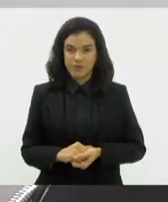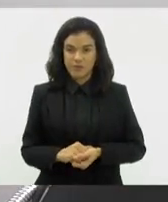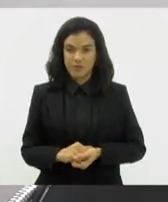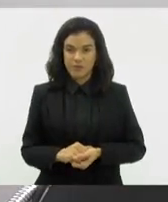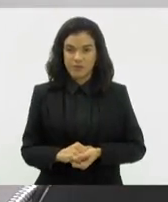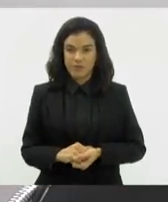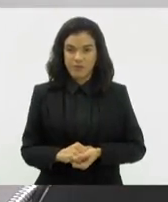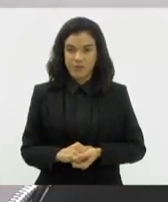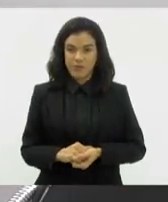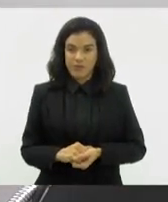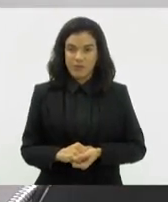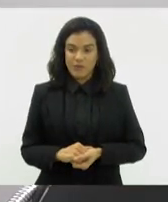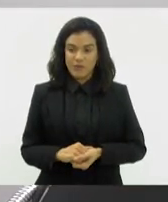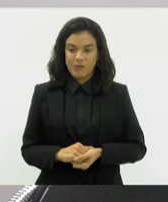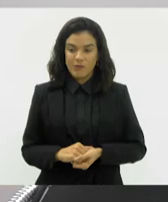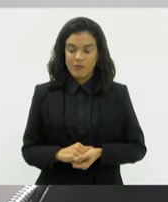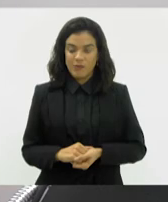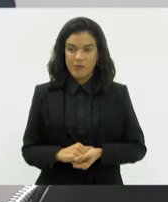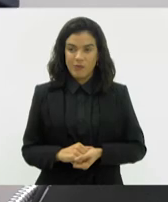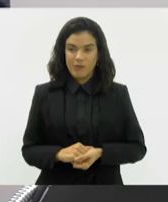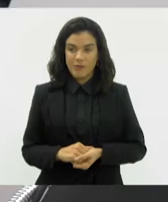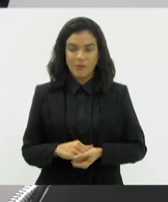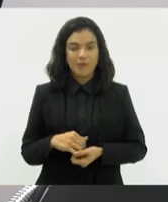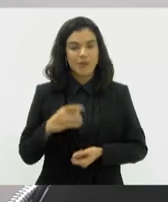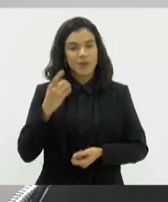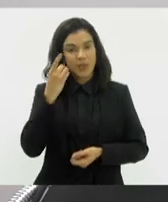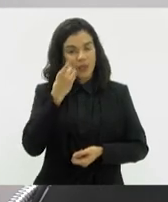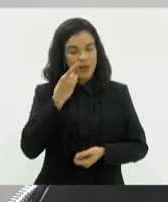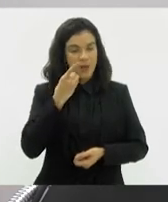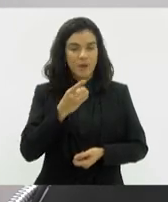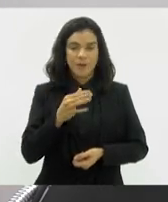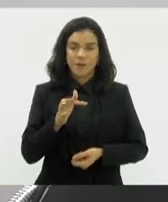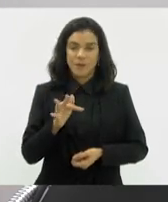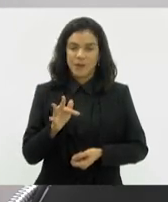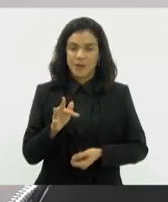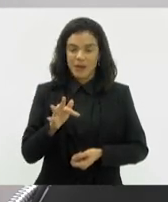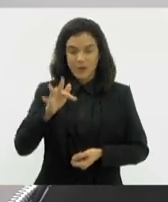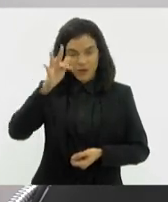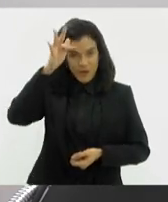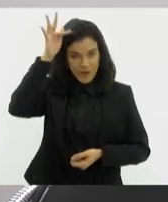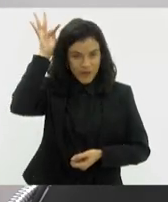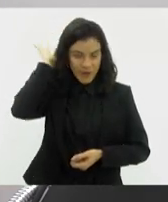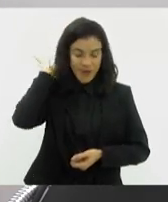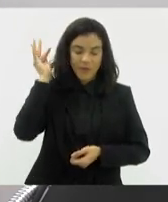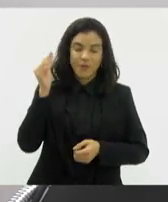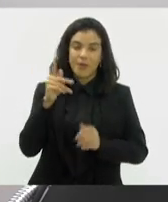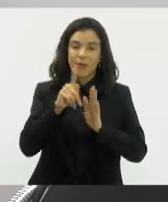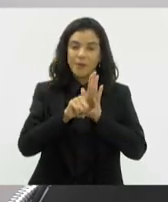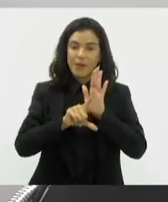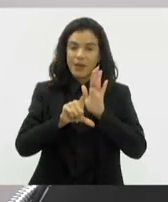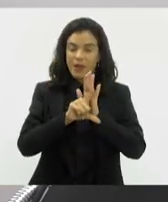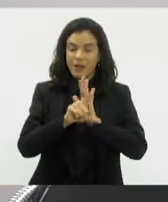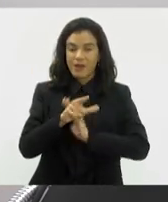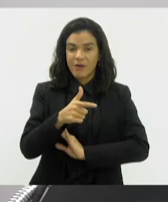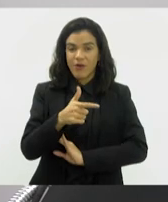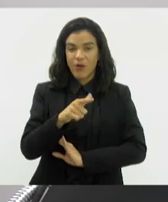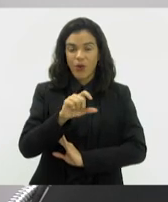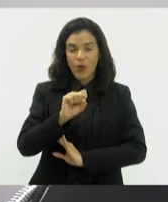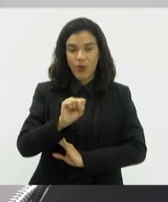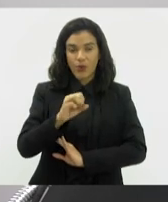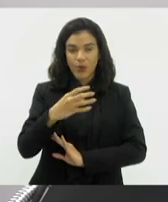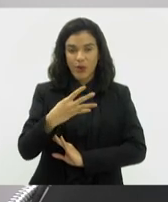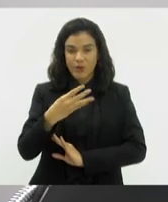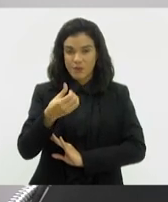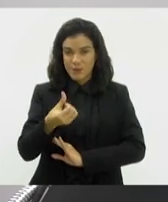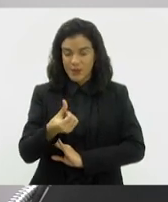22. Relatoria, deputado Fred Pacheco. PL 486 de 23,